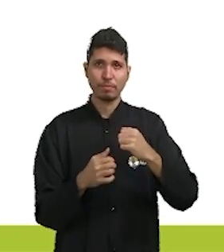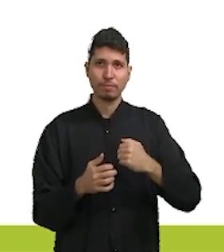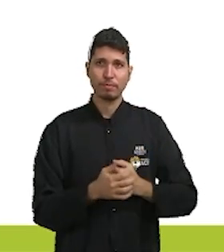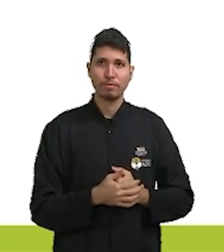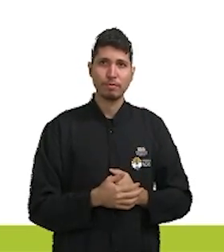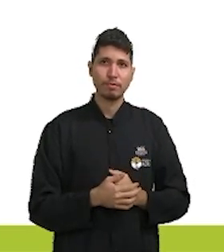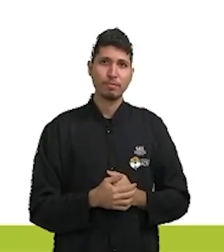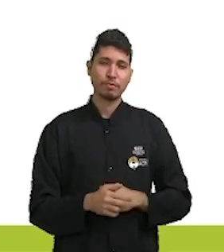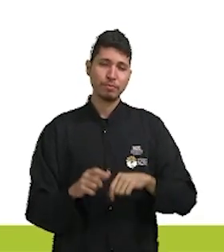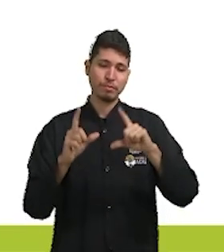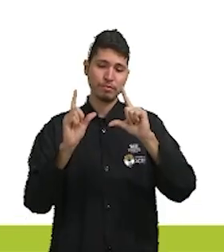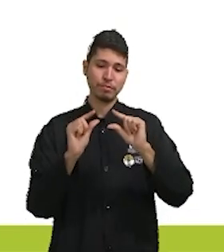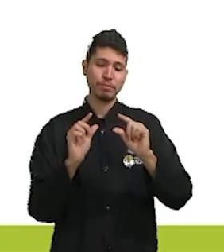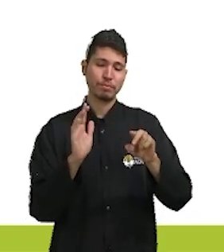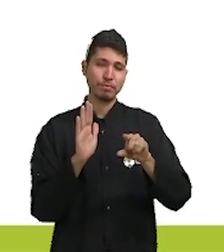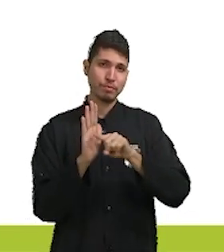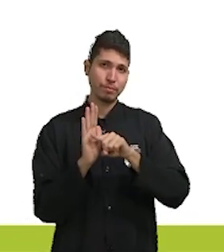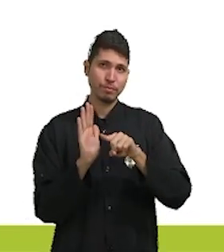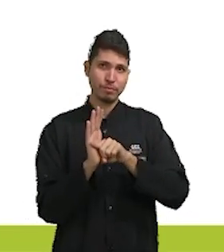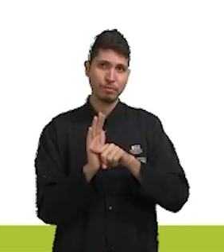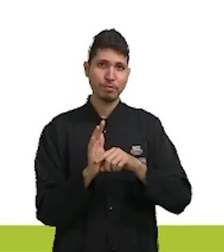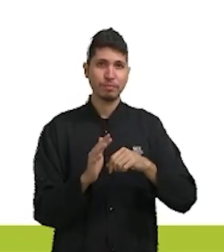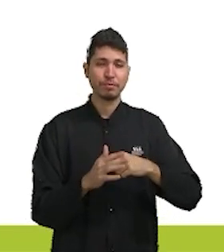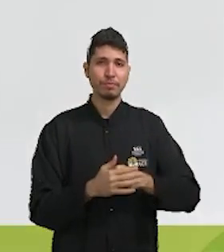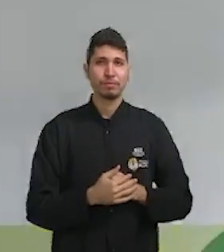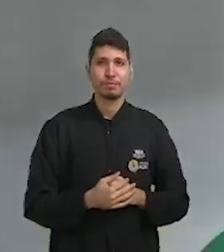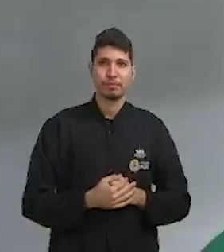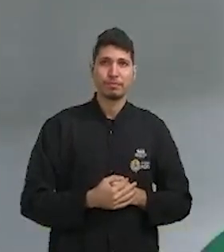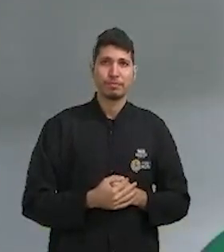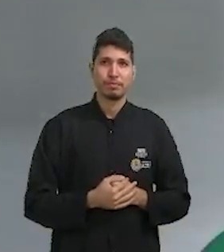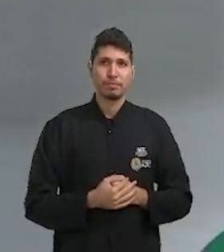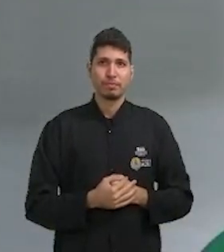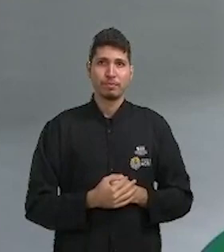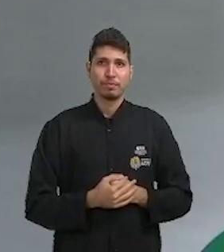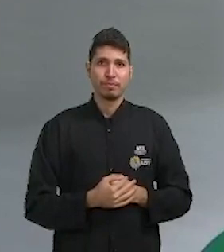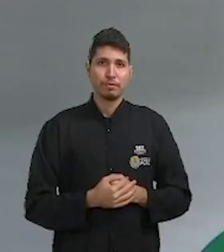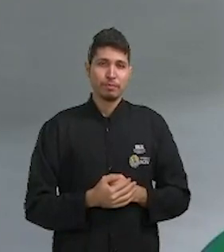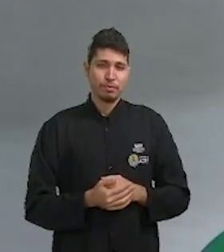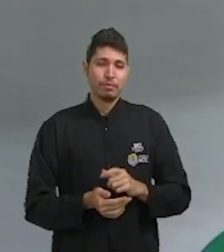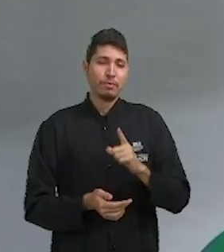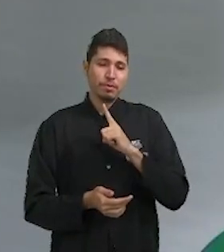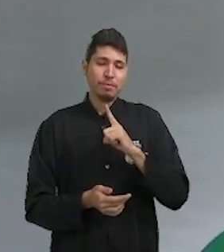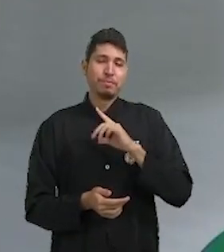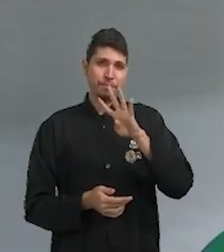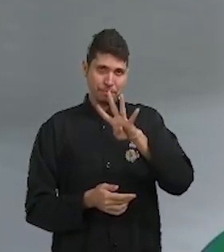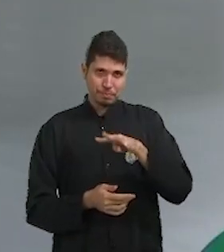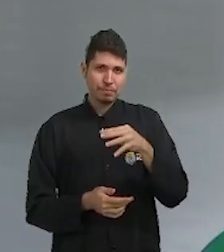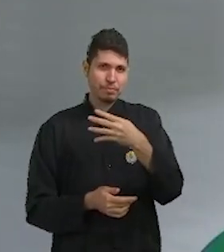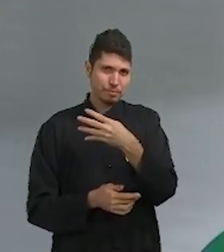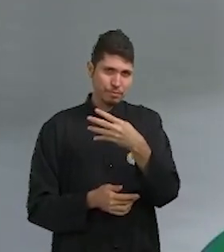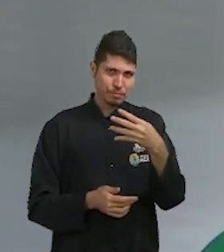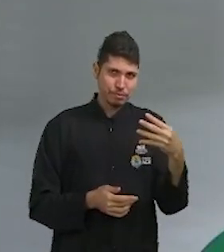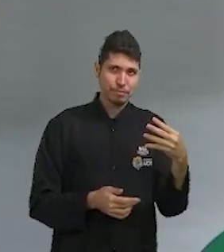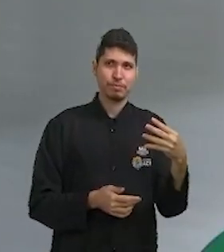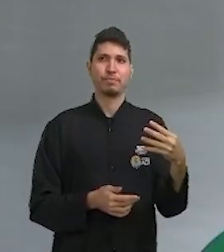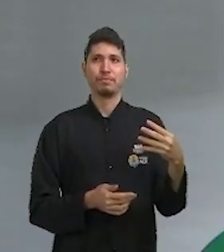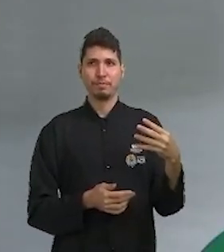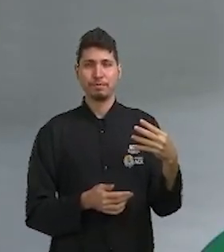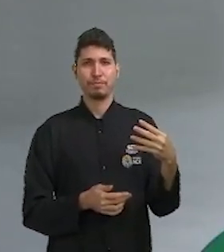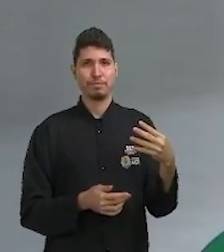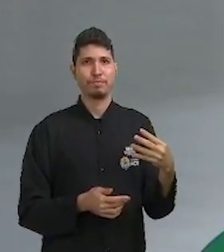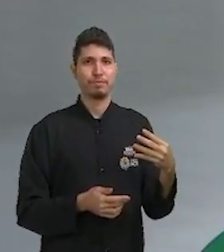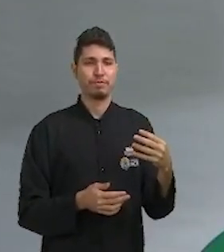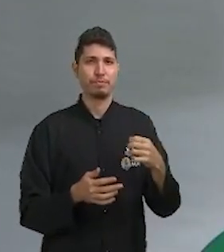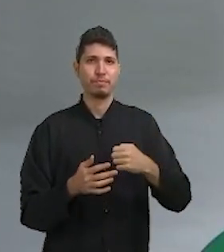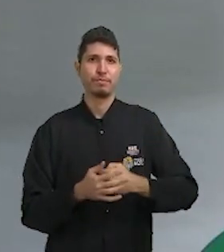de redução, como eu falei para vocês, já existe uma tabela, essa tabela é bem grande, eu coloquei somente uma parte dessa tabela